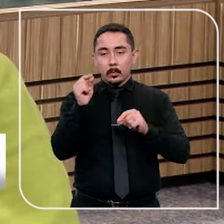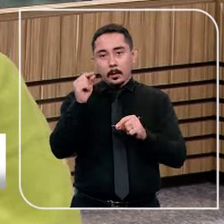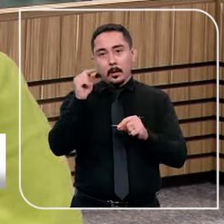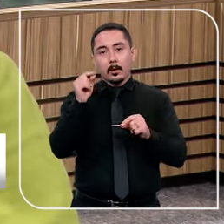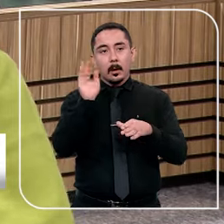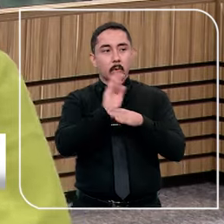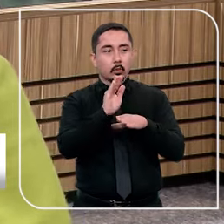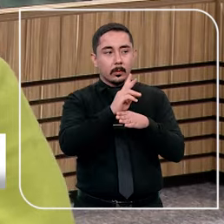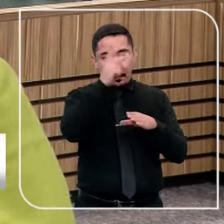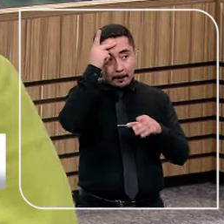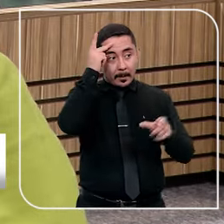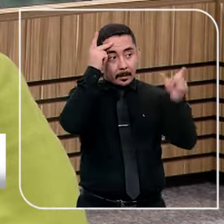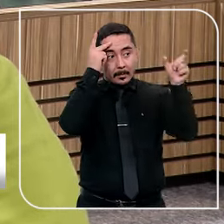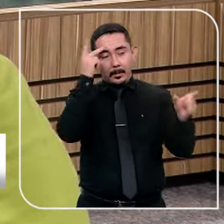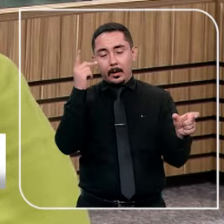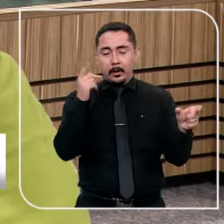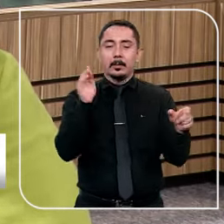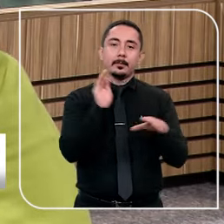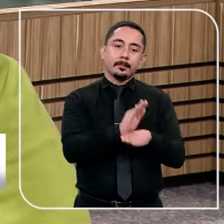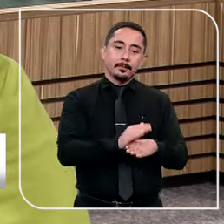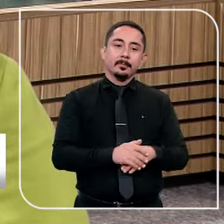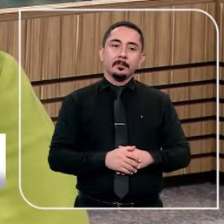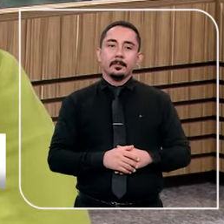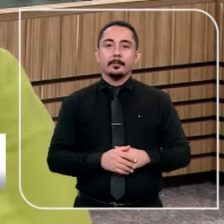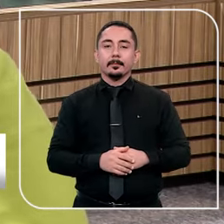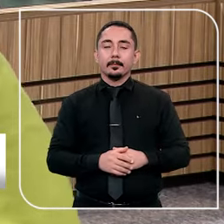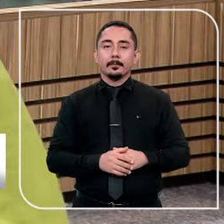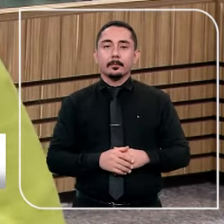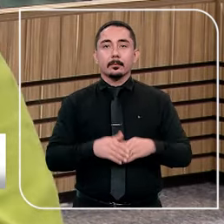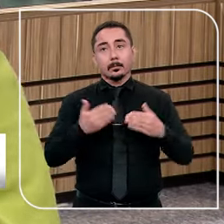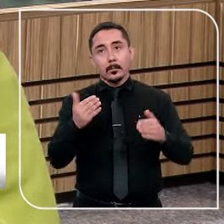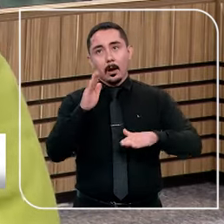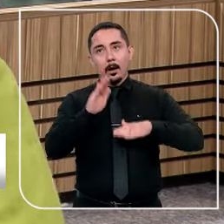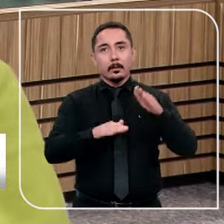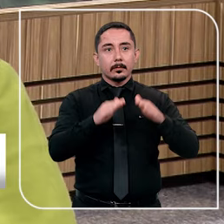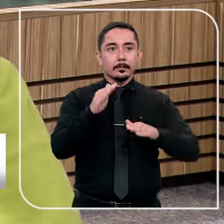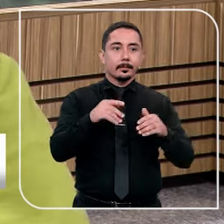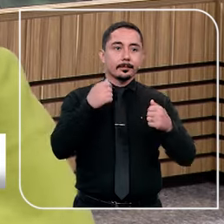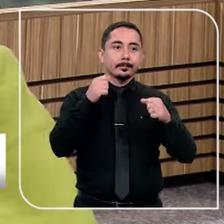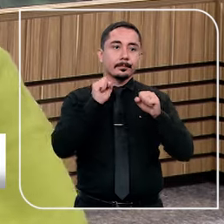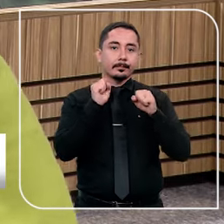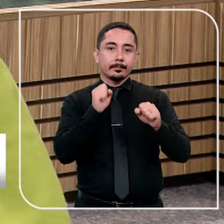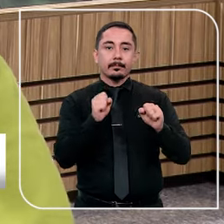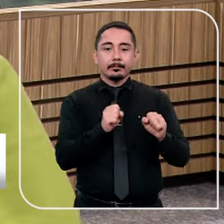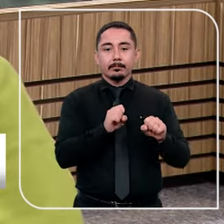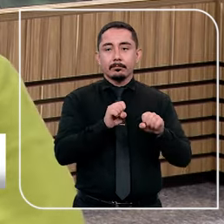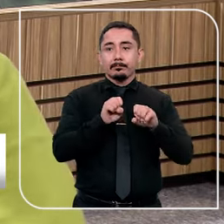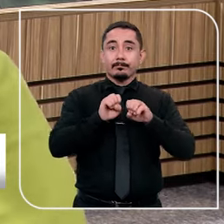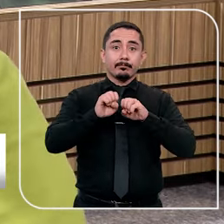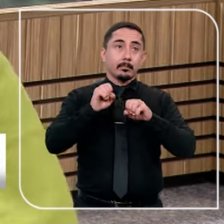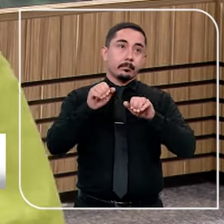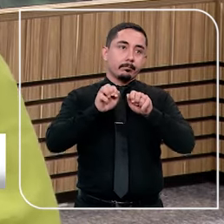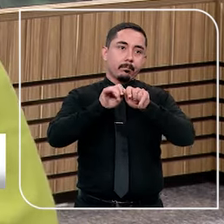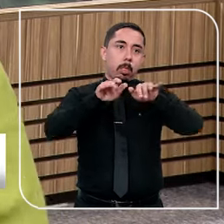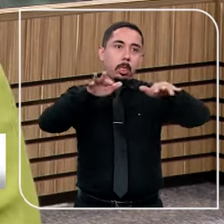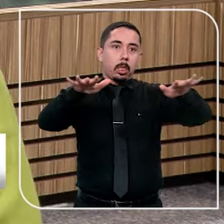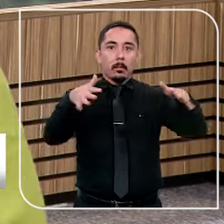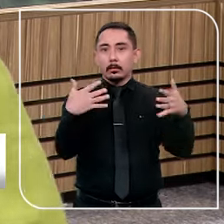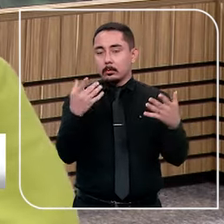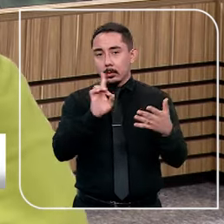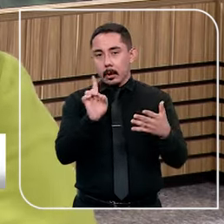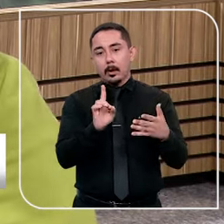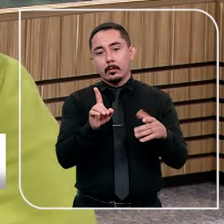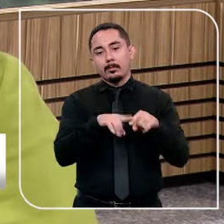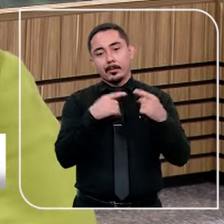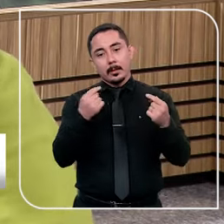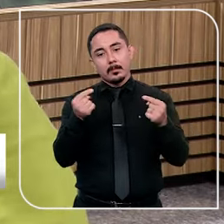gente conscientizar pessoas toda vez que a gente vai falar em risco ou em vazamento de informação a gente vai chega lá